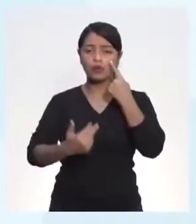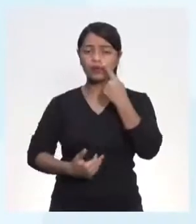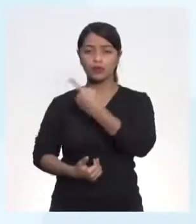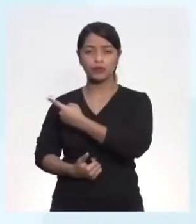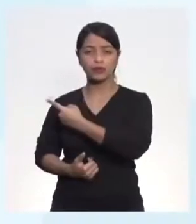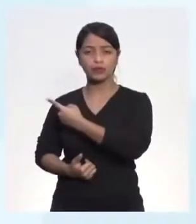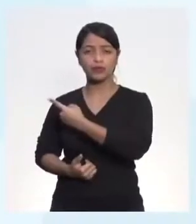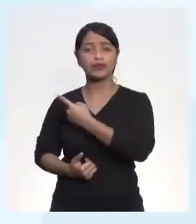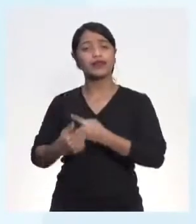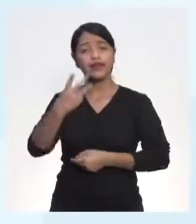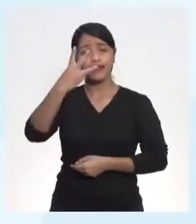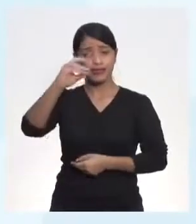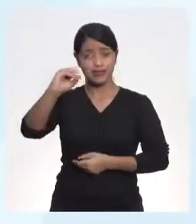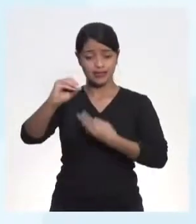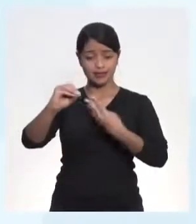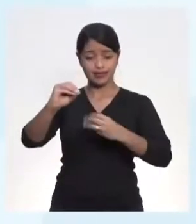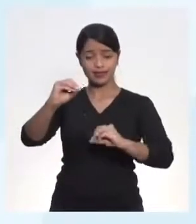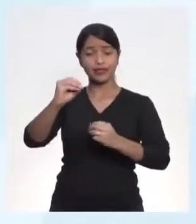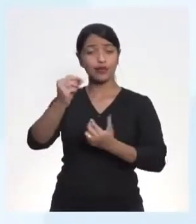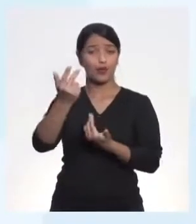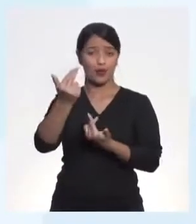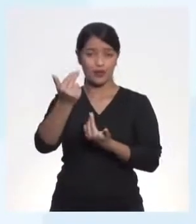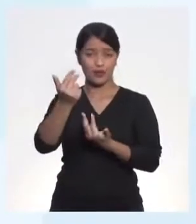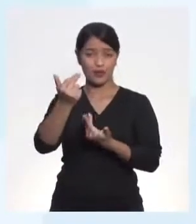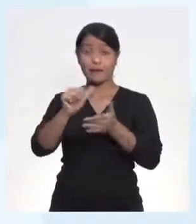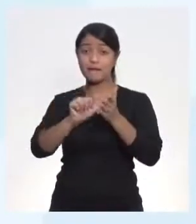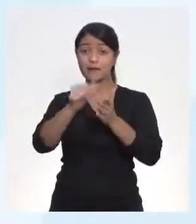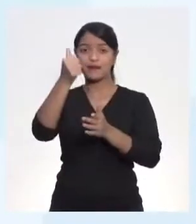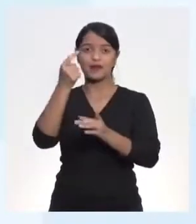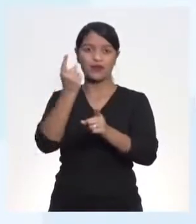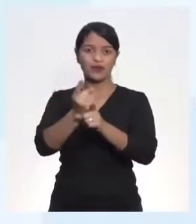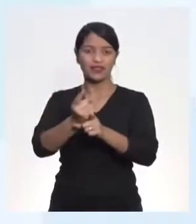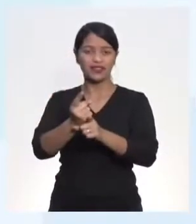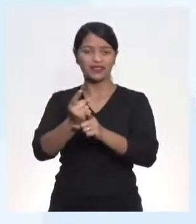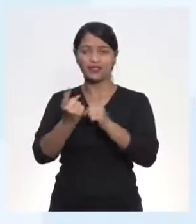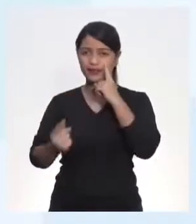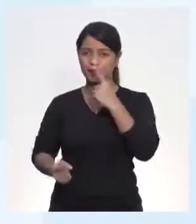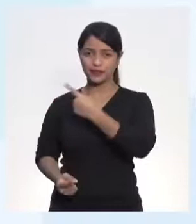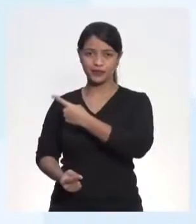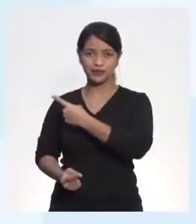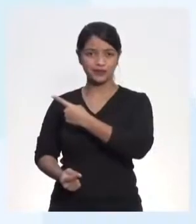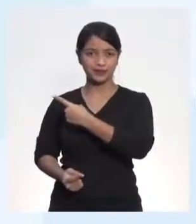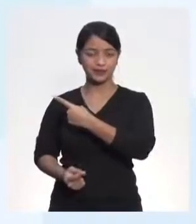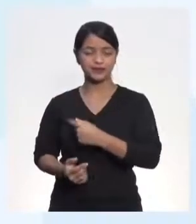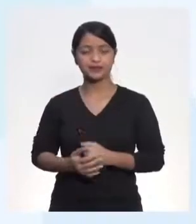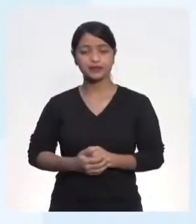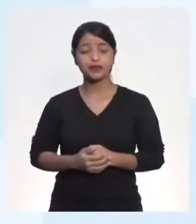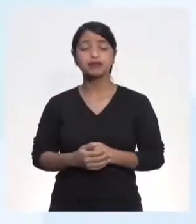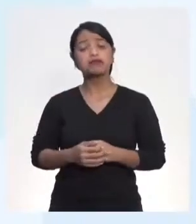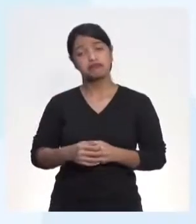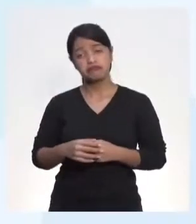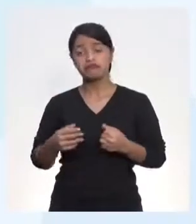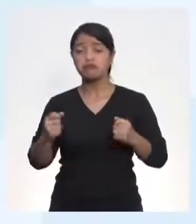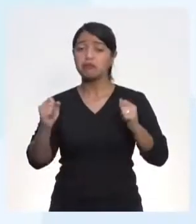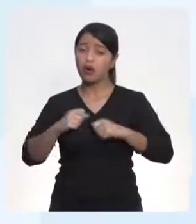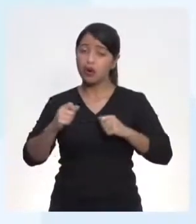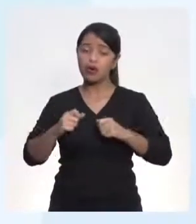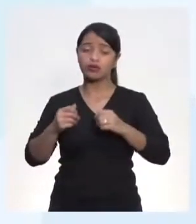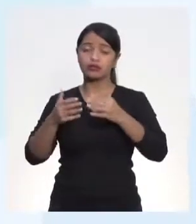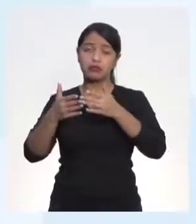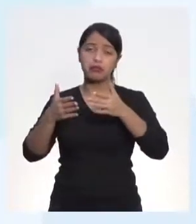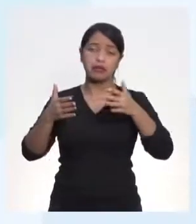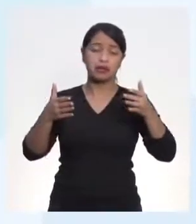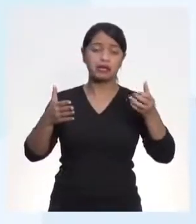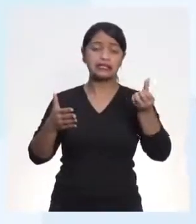valor 30, né? O 30 é o primeiro múltiplo comum. Tem, por exemplo, o 60, né? O 60 é um